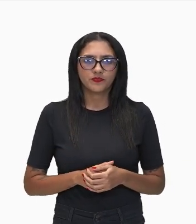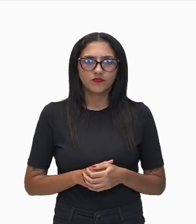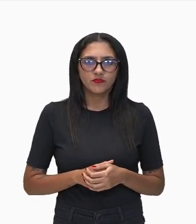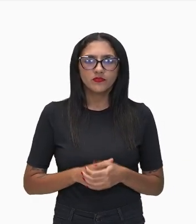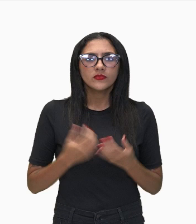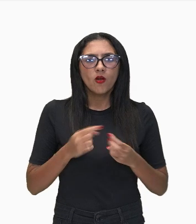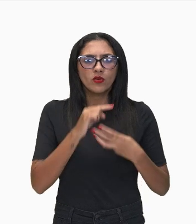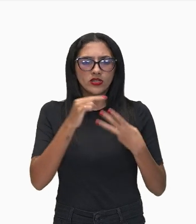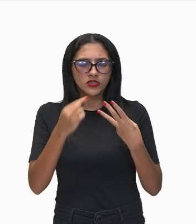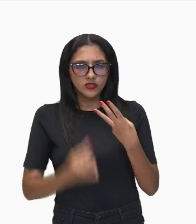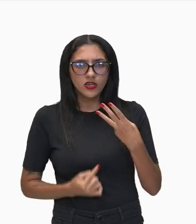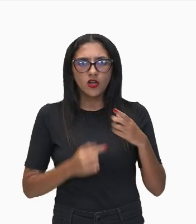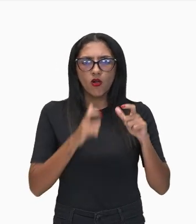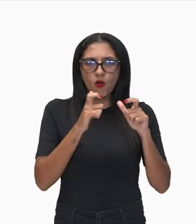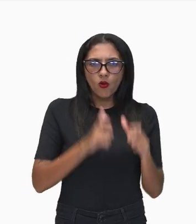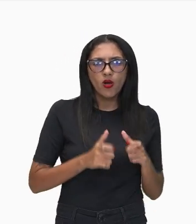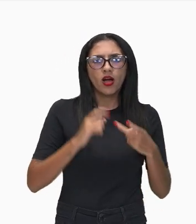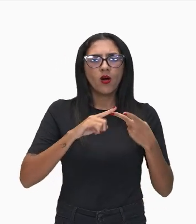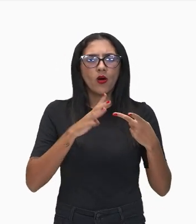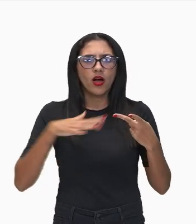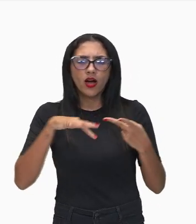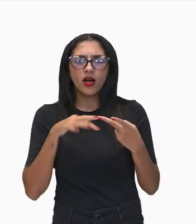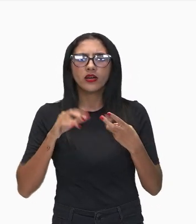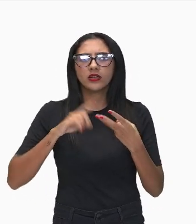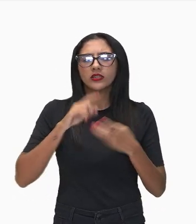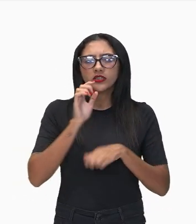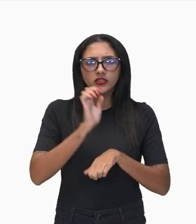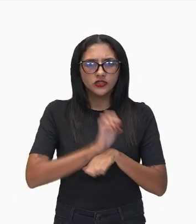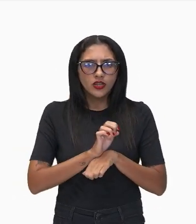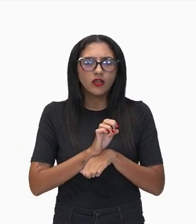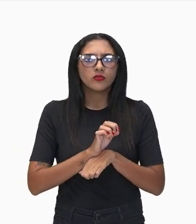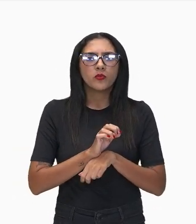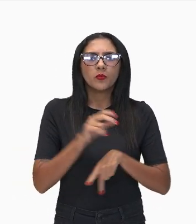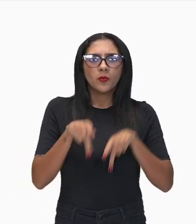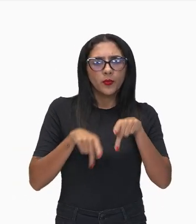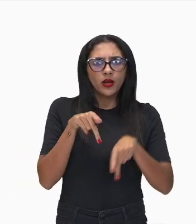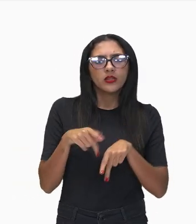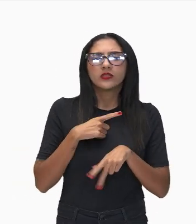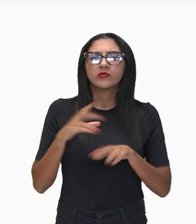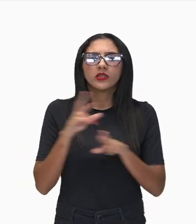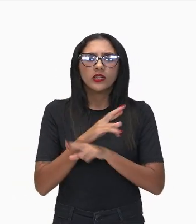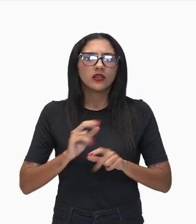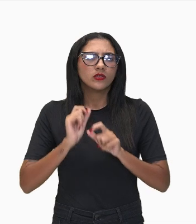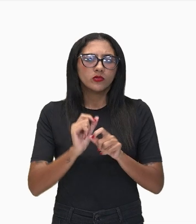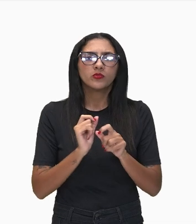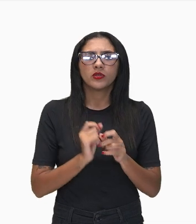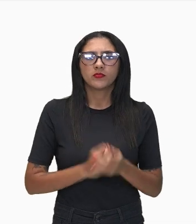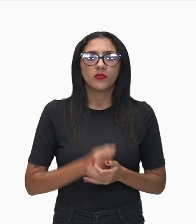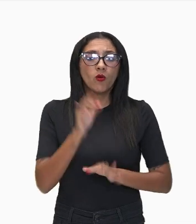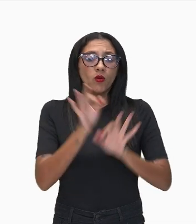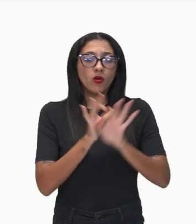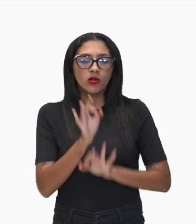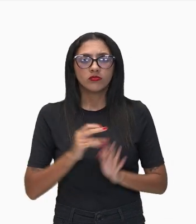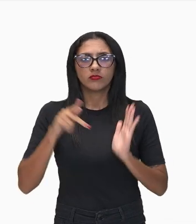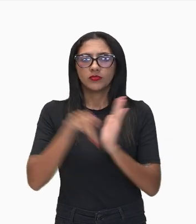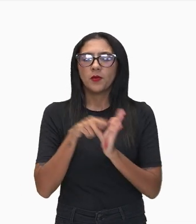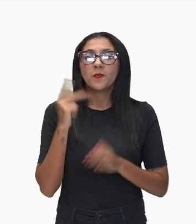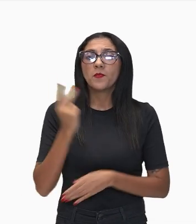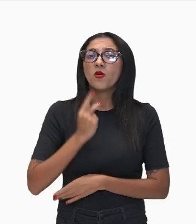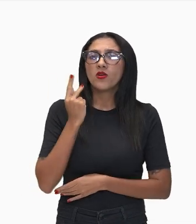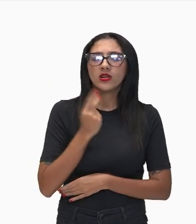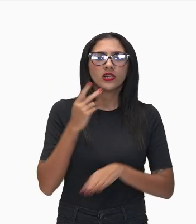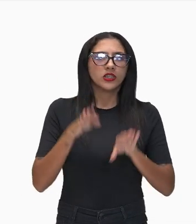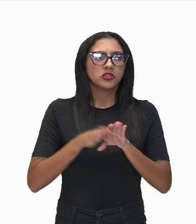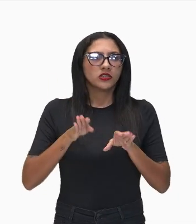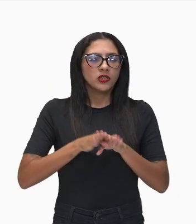gente precisa, né, entender que o Estado ele está relacionado à organização política e